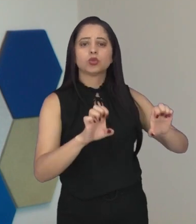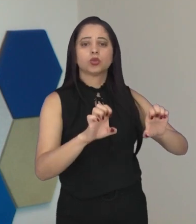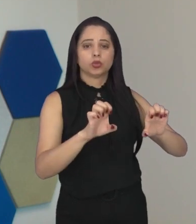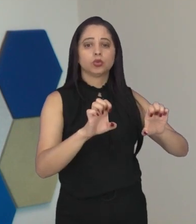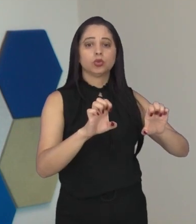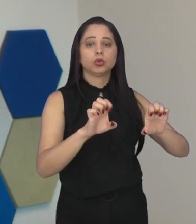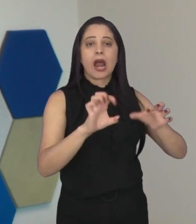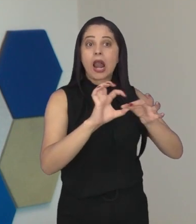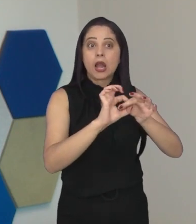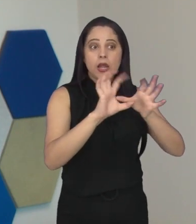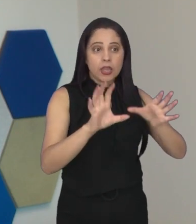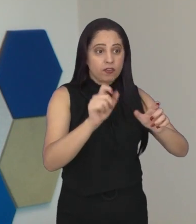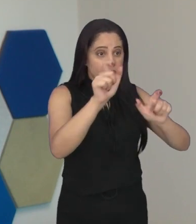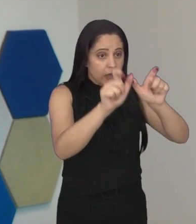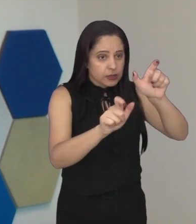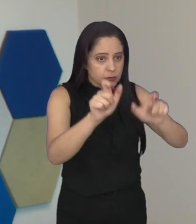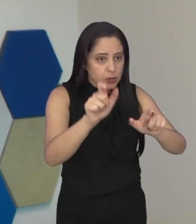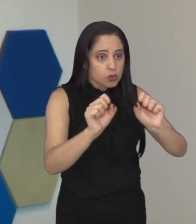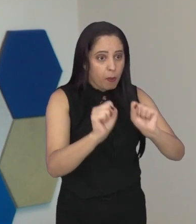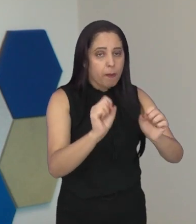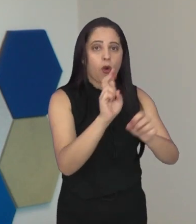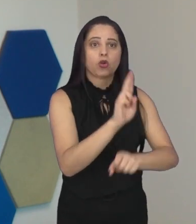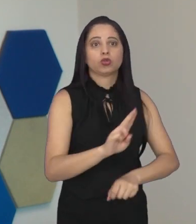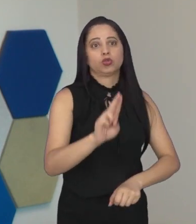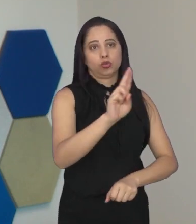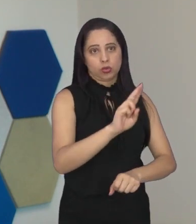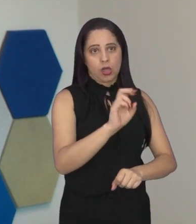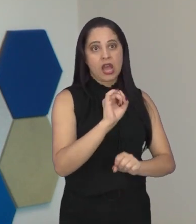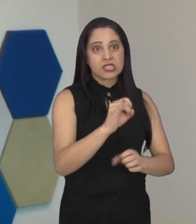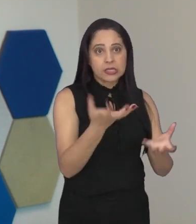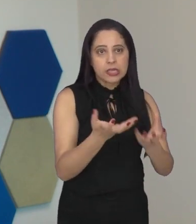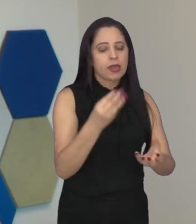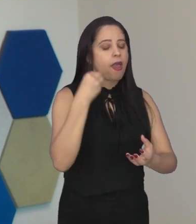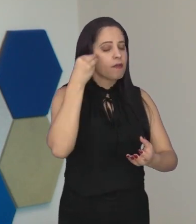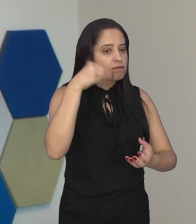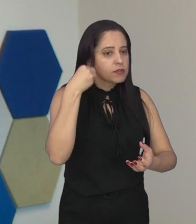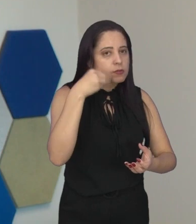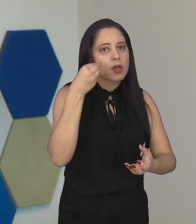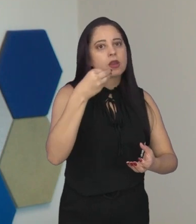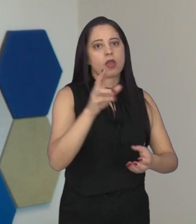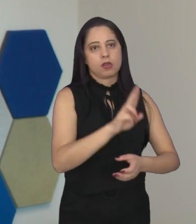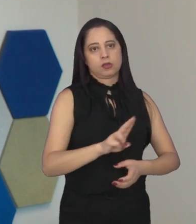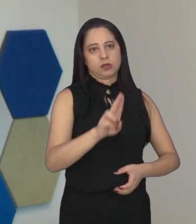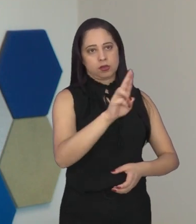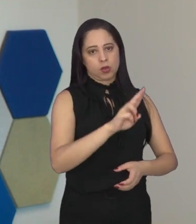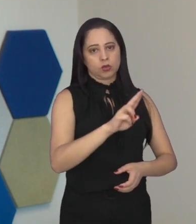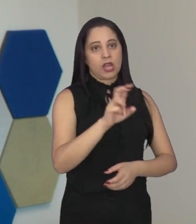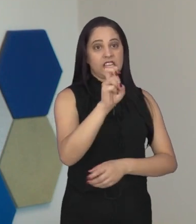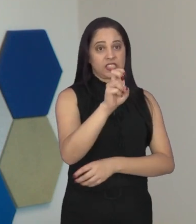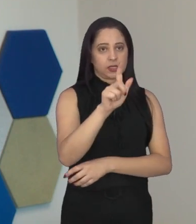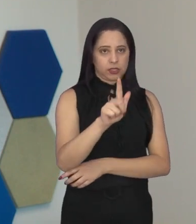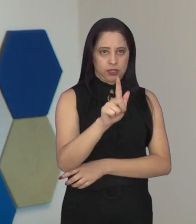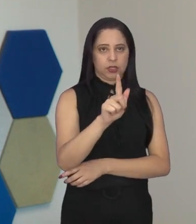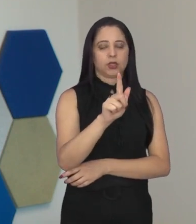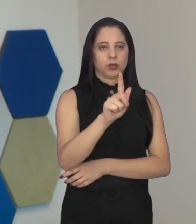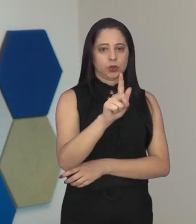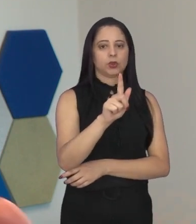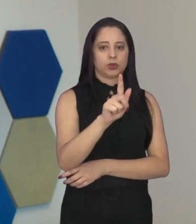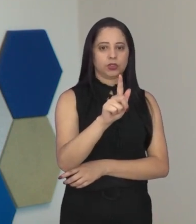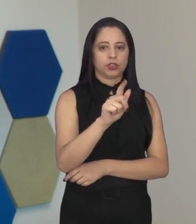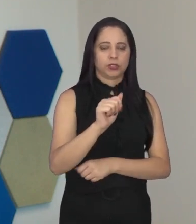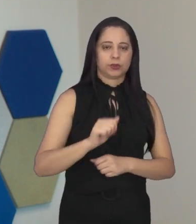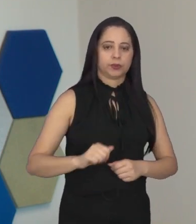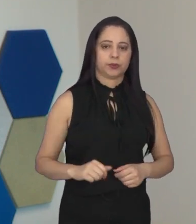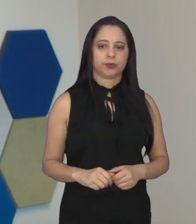de infraestrutura fique disponível para quem quiser fazer testes utilizando a tecnologia 5G